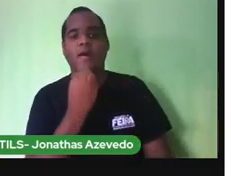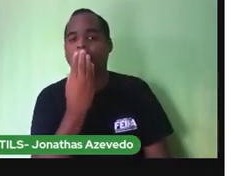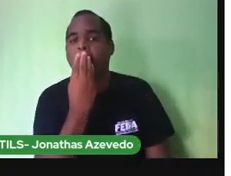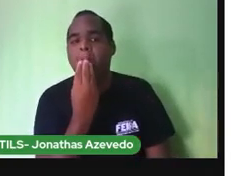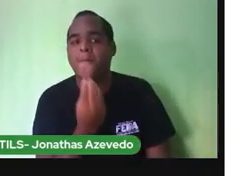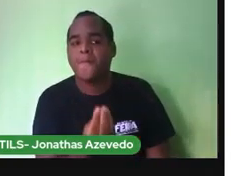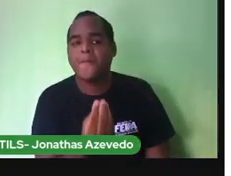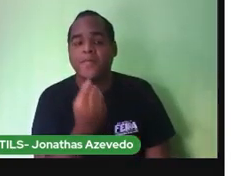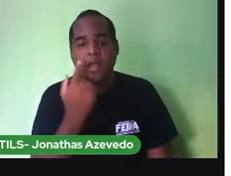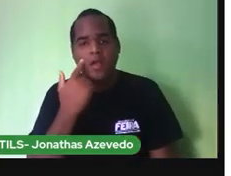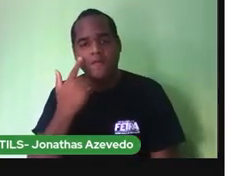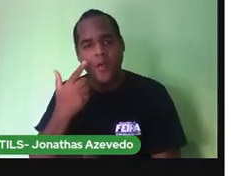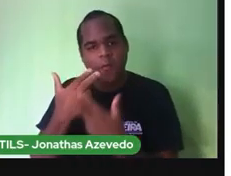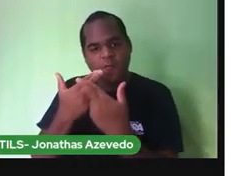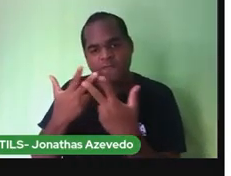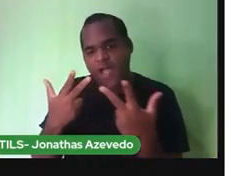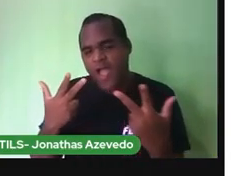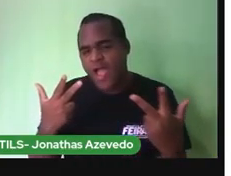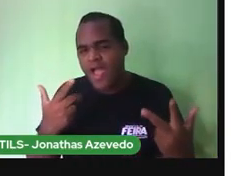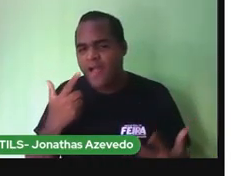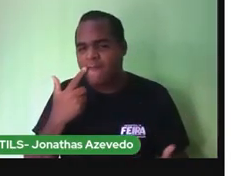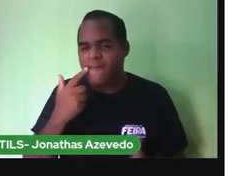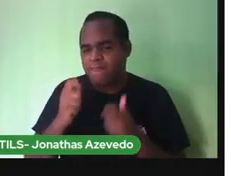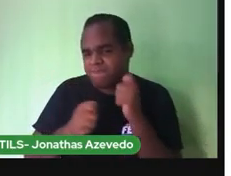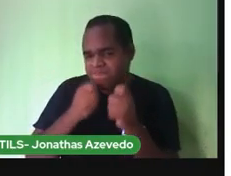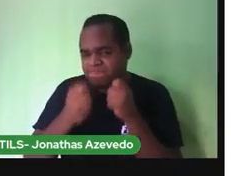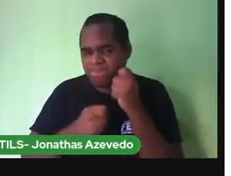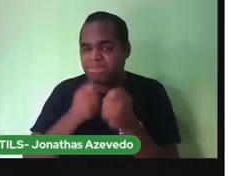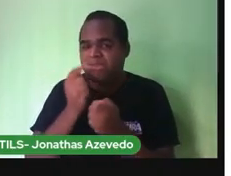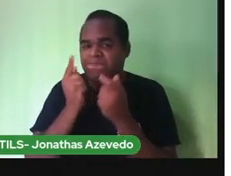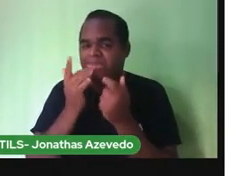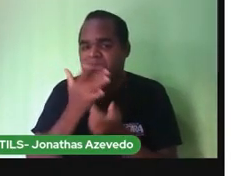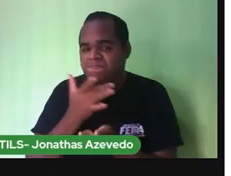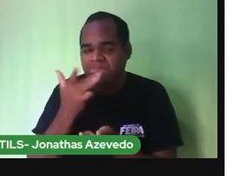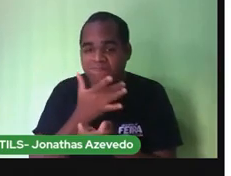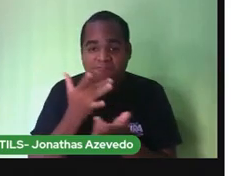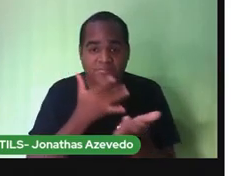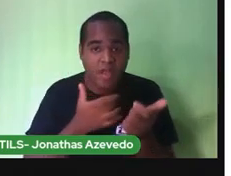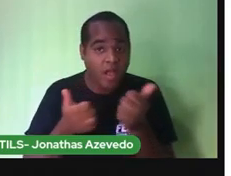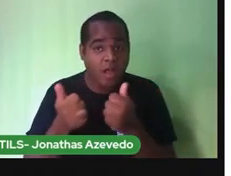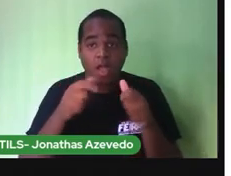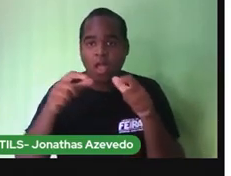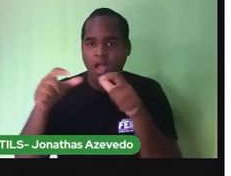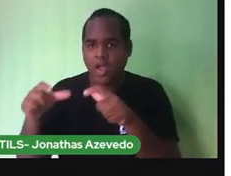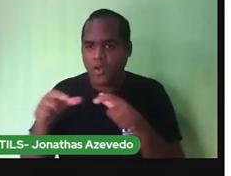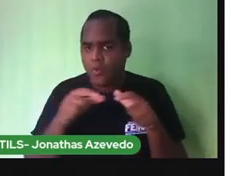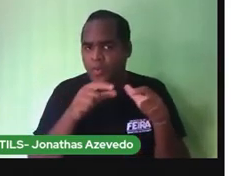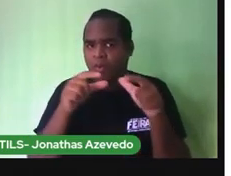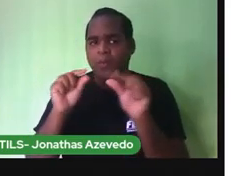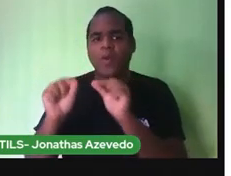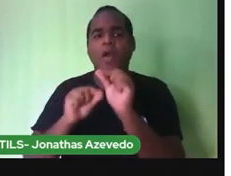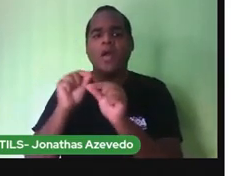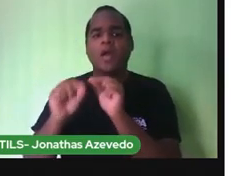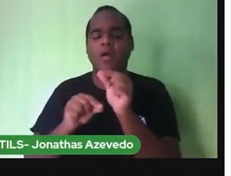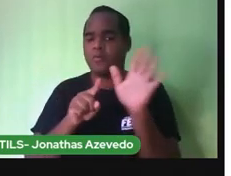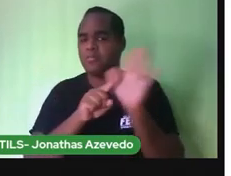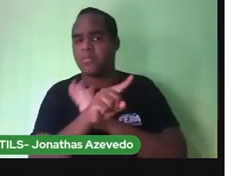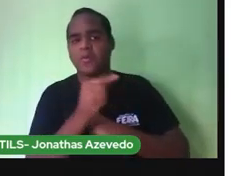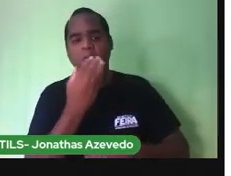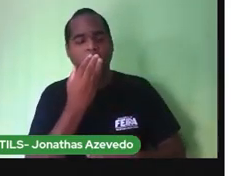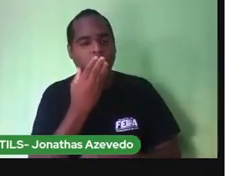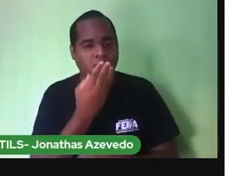viu e acho ele ó um apetitoso hoje você vai perguntou a raposa